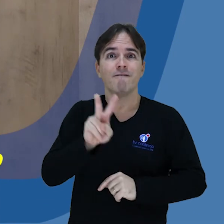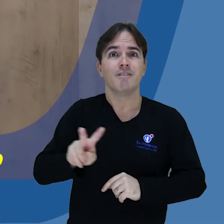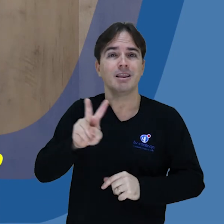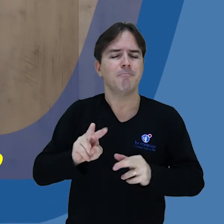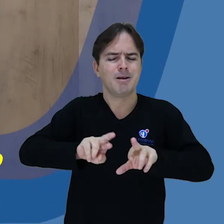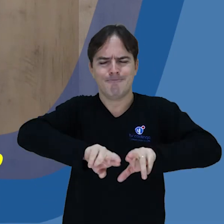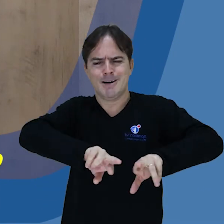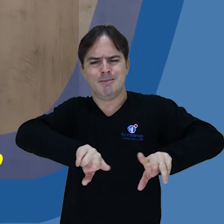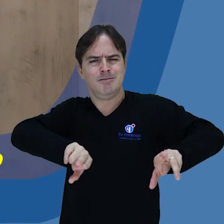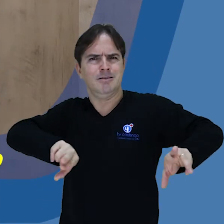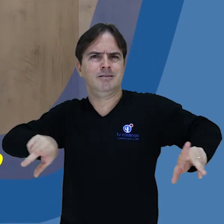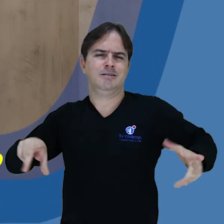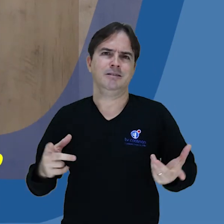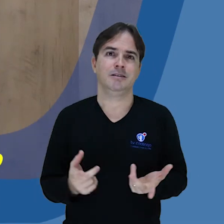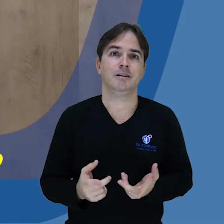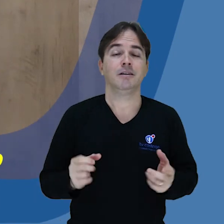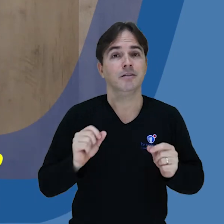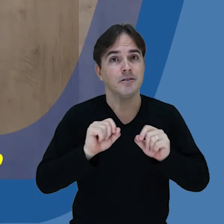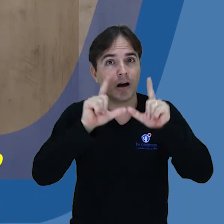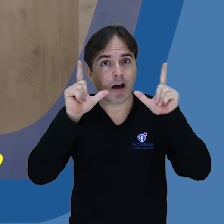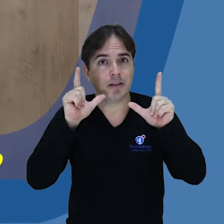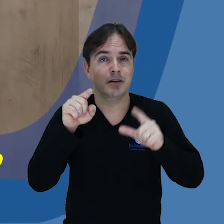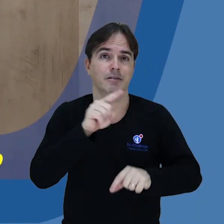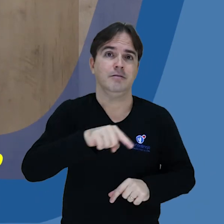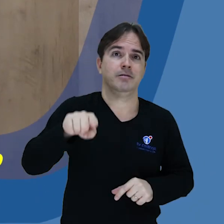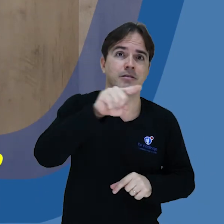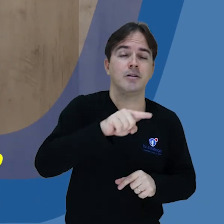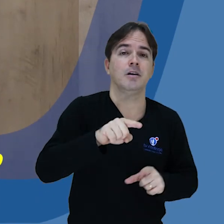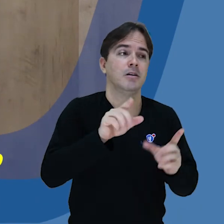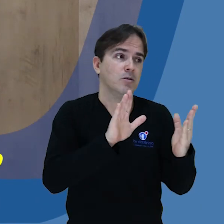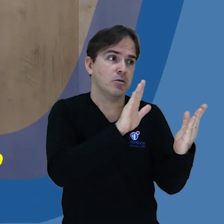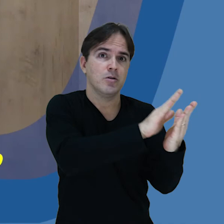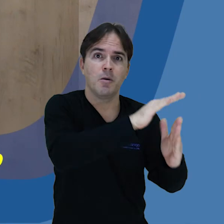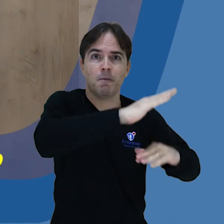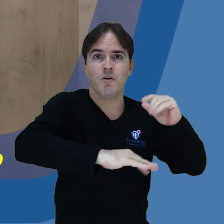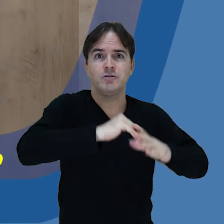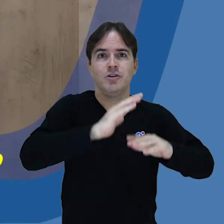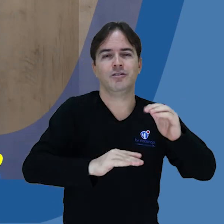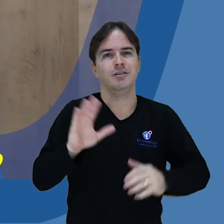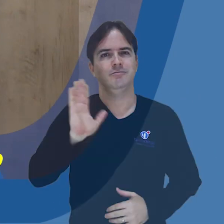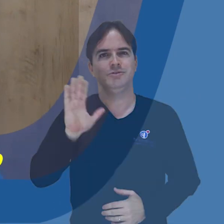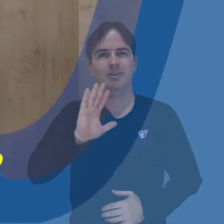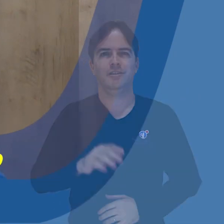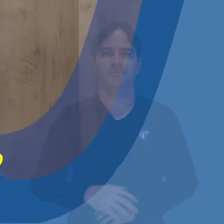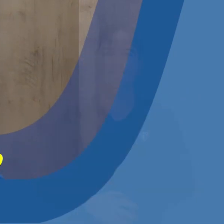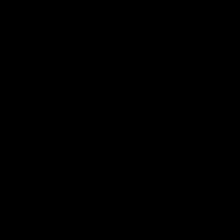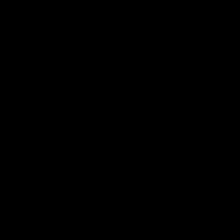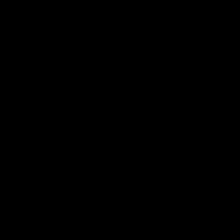necessita, tá? Então fiquem atentos, busquem ajuda do profissional. Tchau!